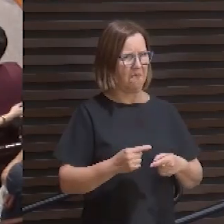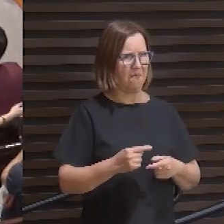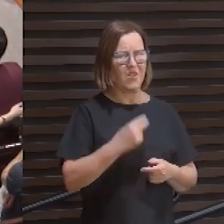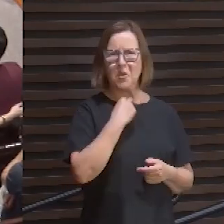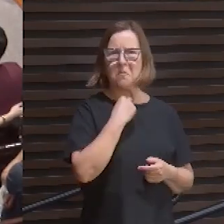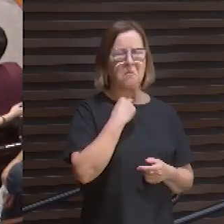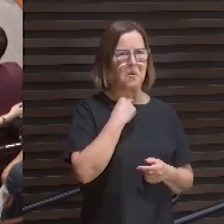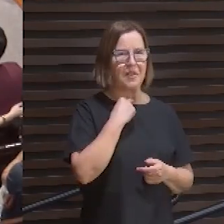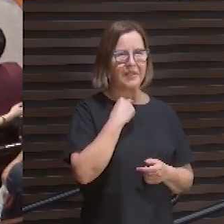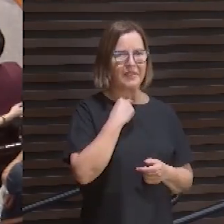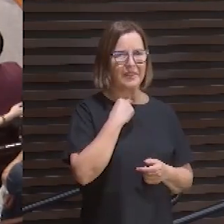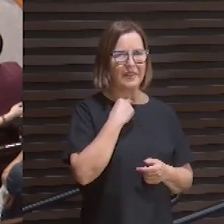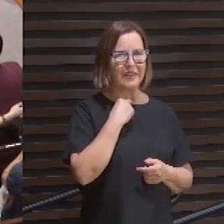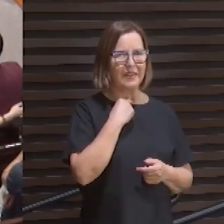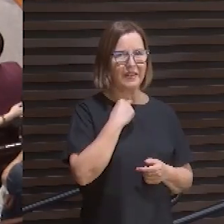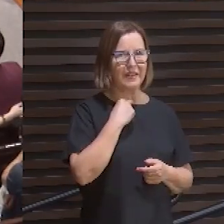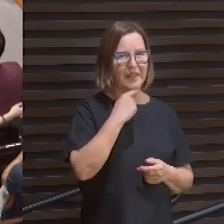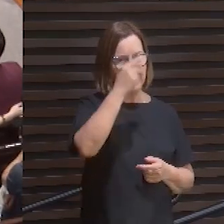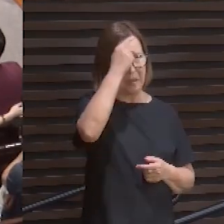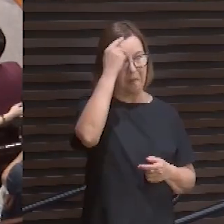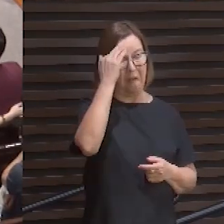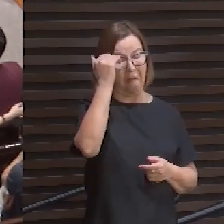uma celebridade,